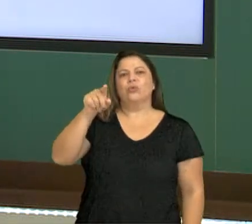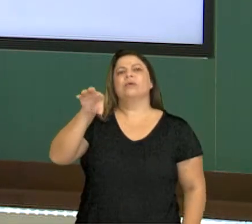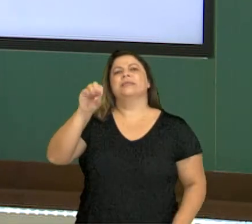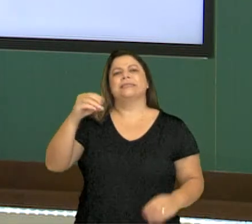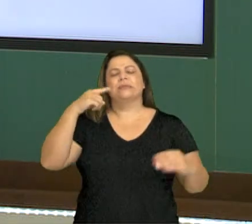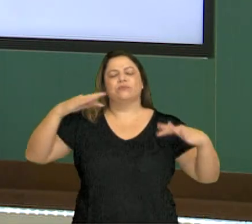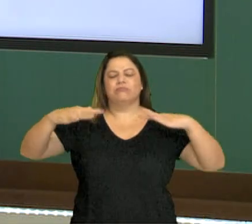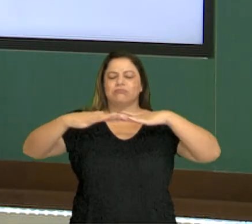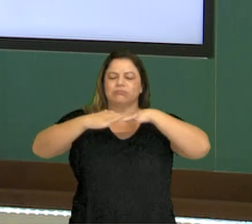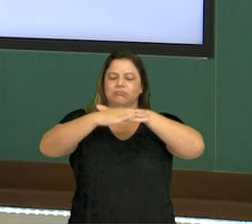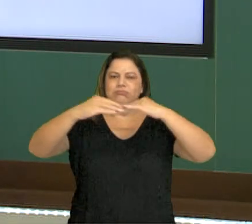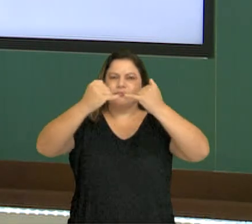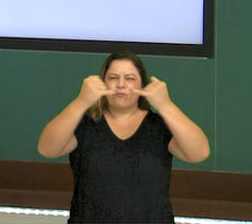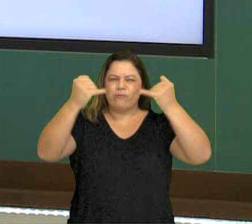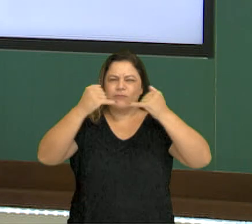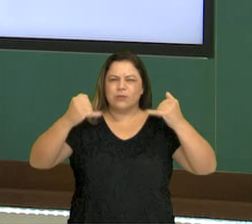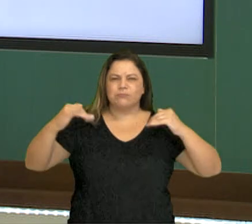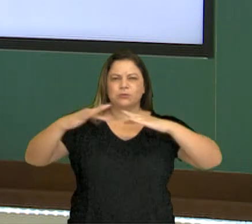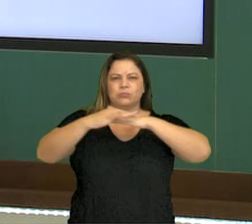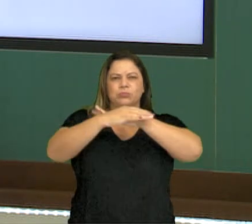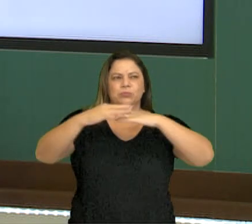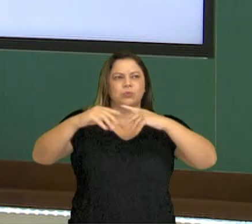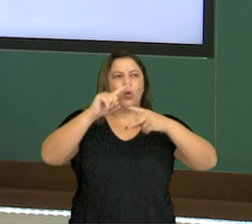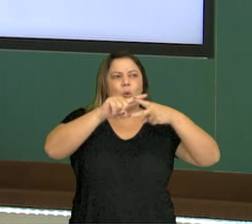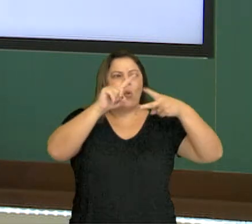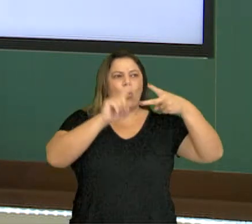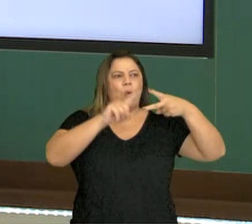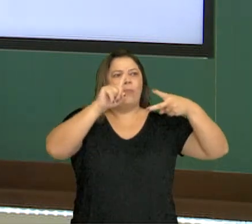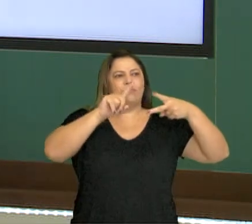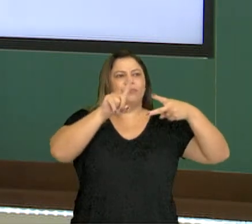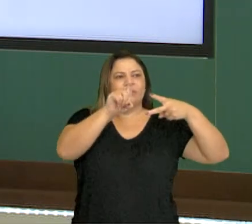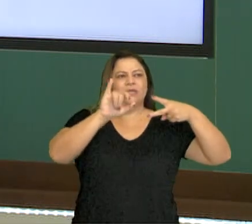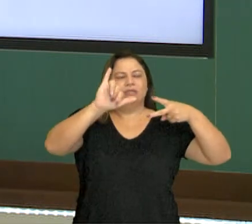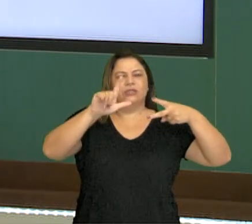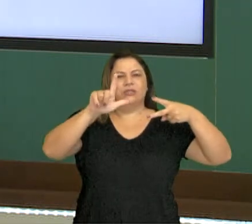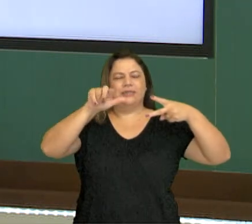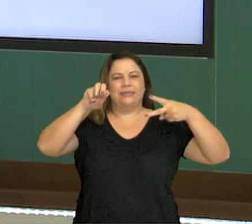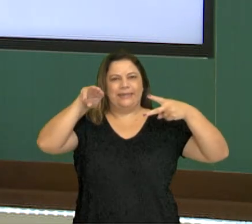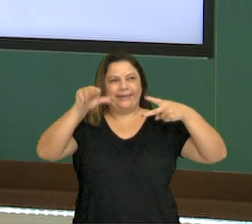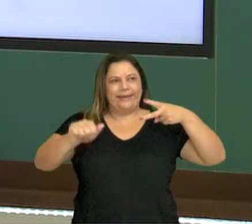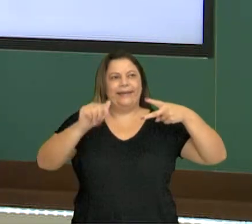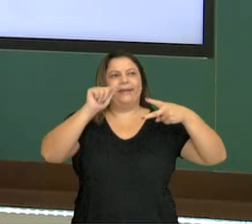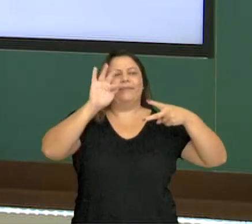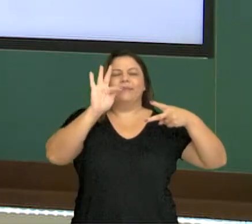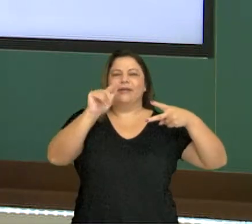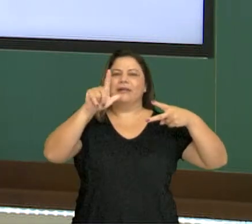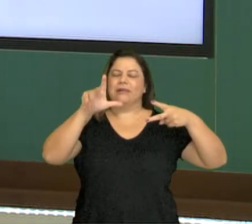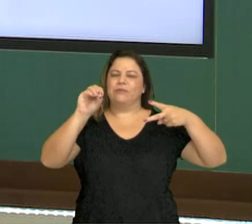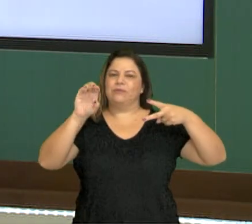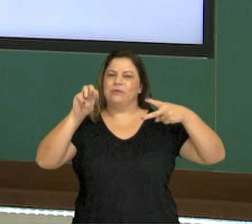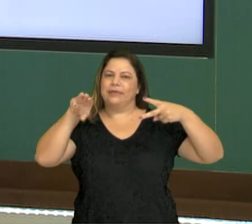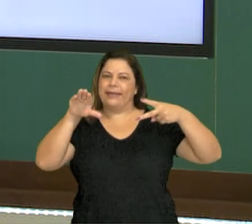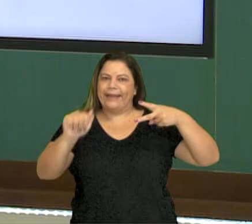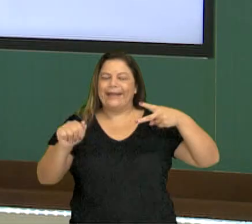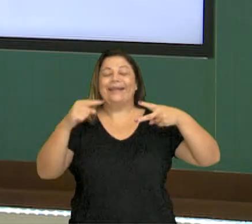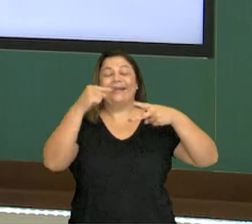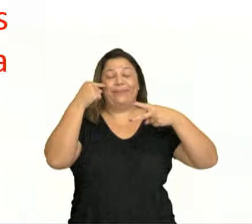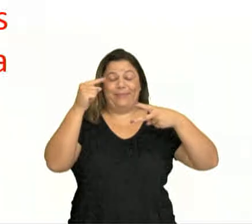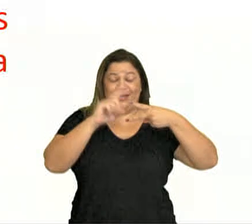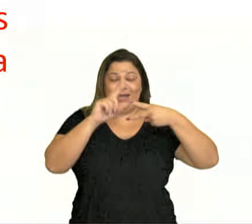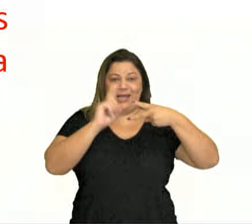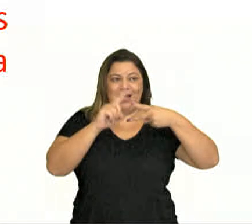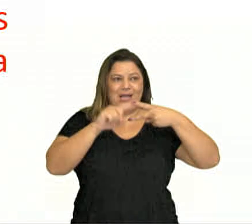se chamam xilema e floema. O xilema conduz a seiva mineral, também chamada de